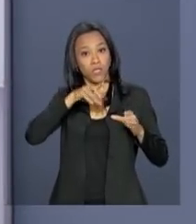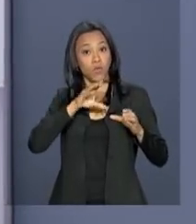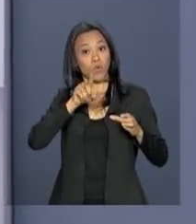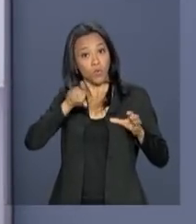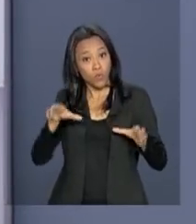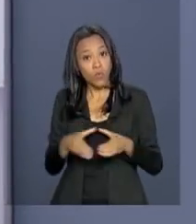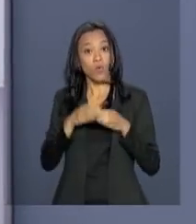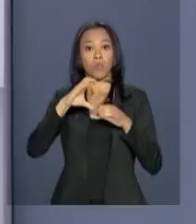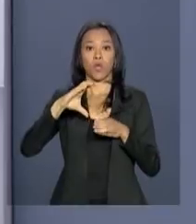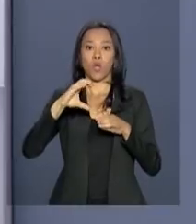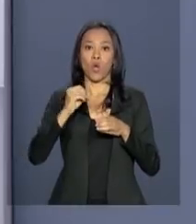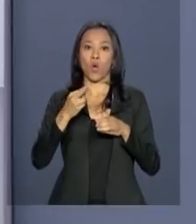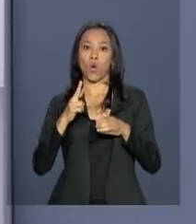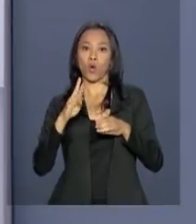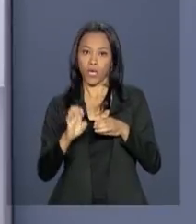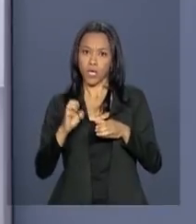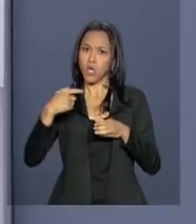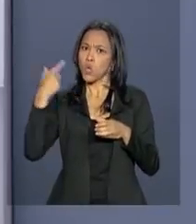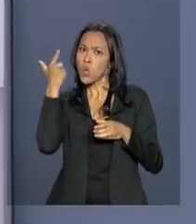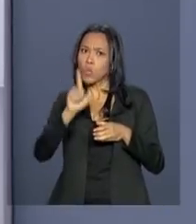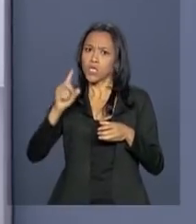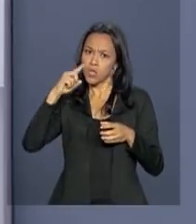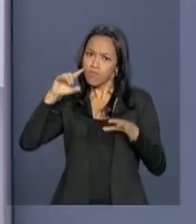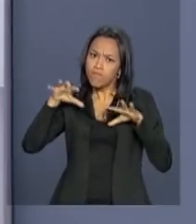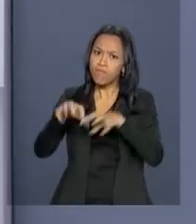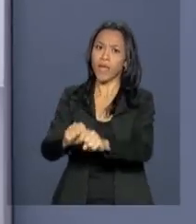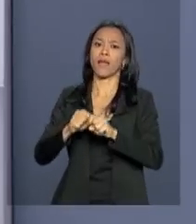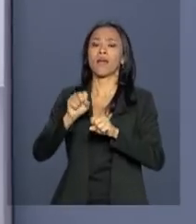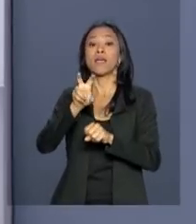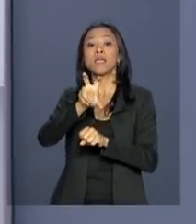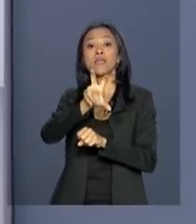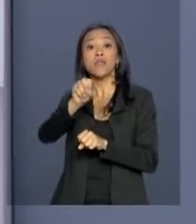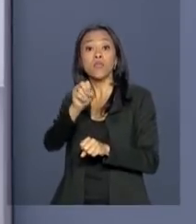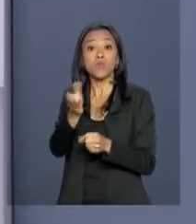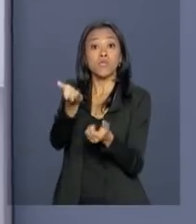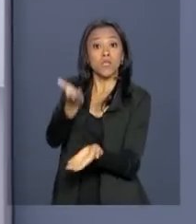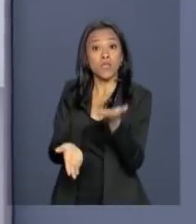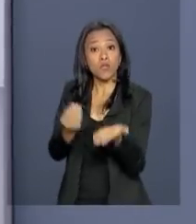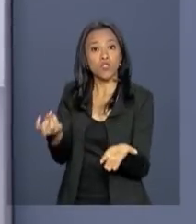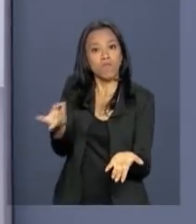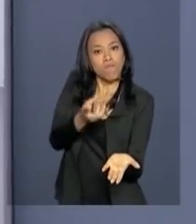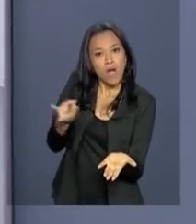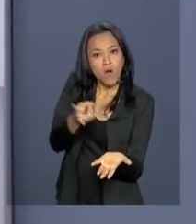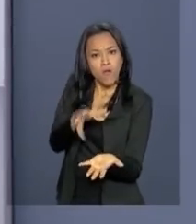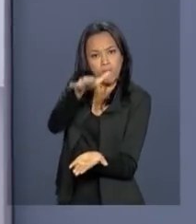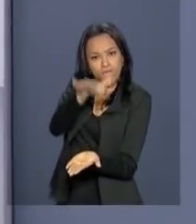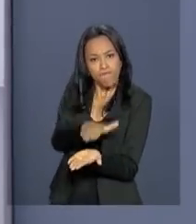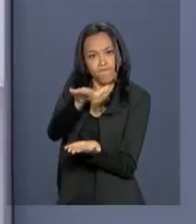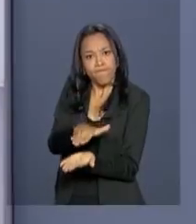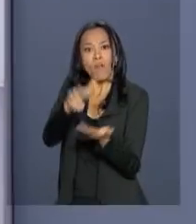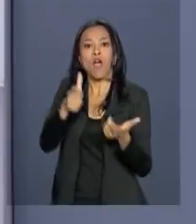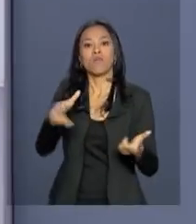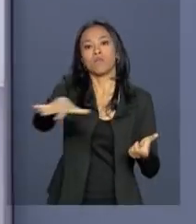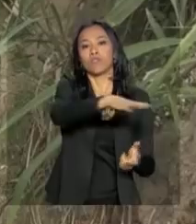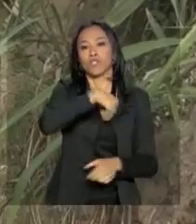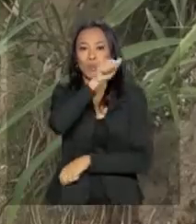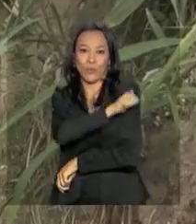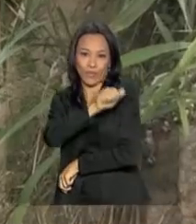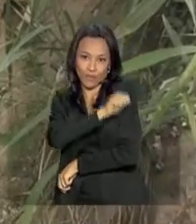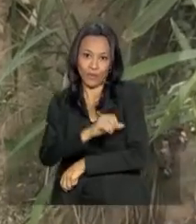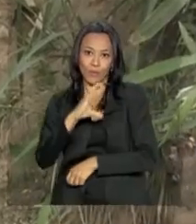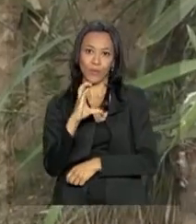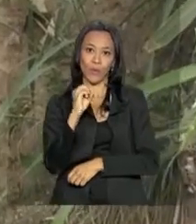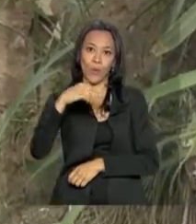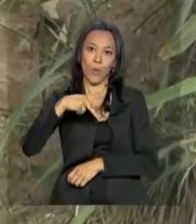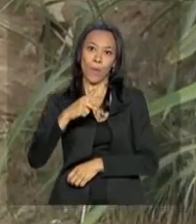conseguiram apreender nesta quarta feira cerca de 500 quilos de maconha prensada no complexo do alemão as drogas